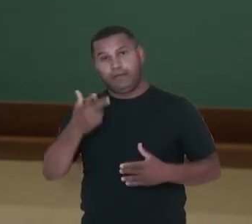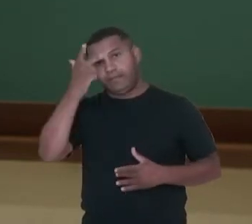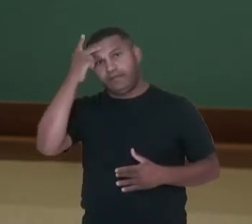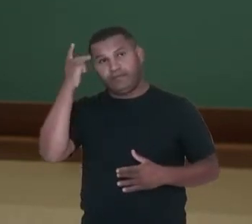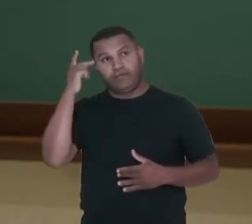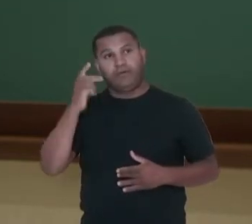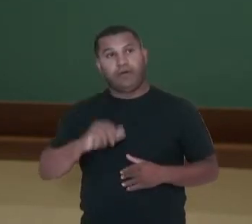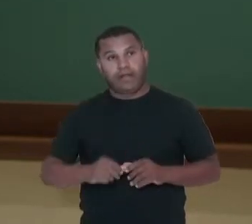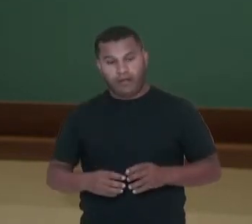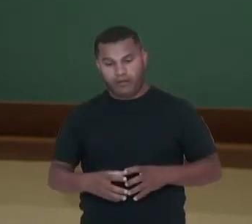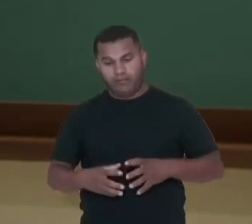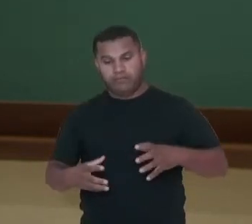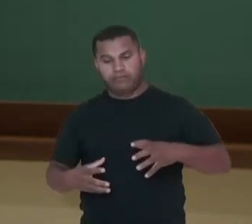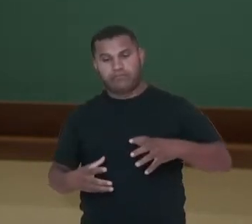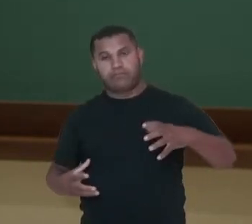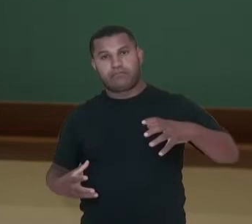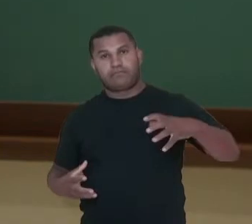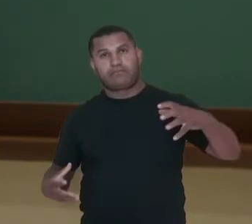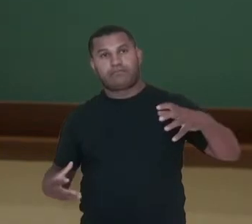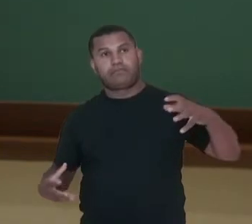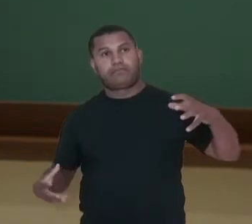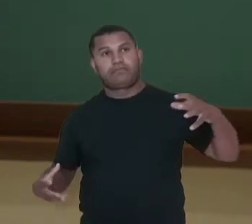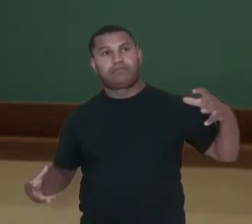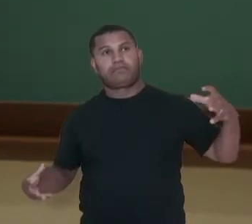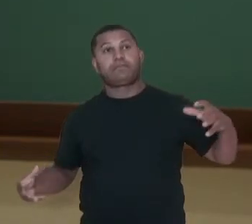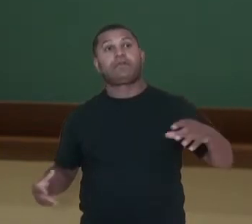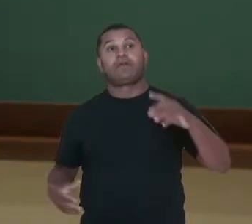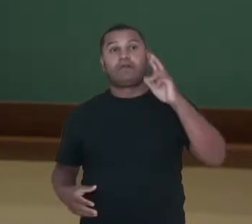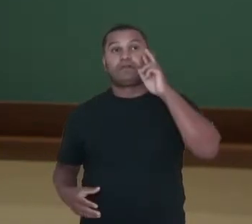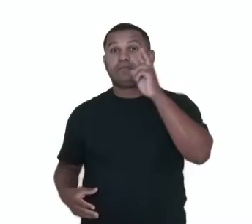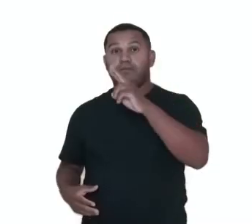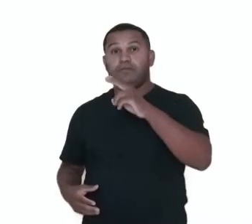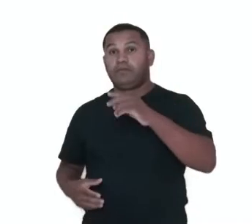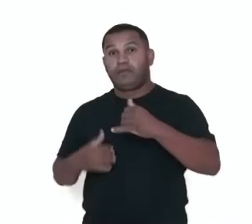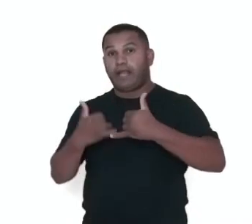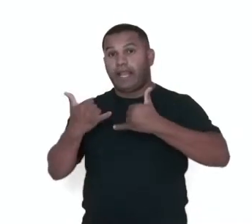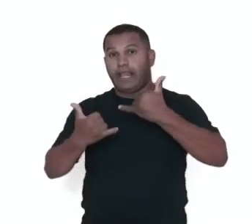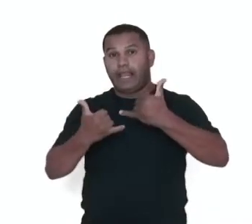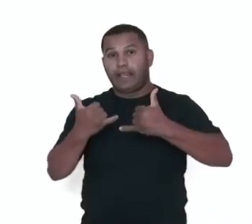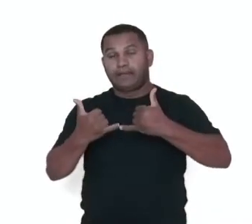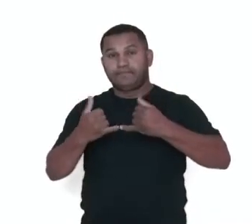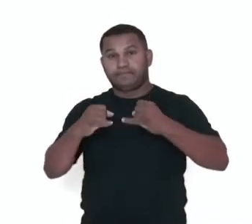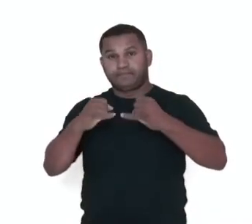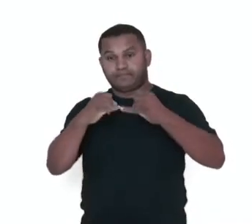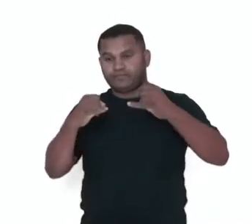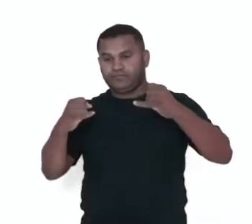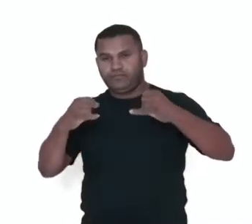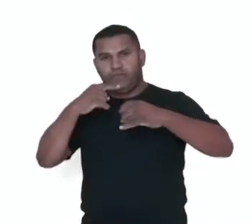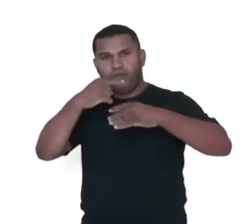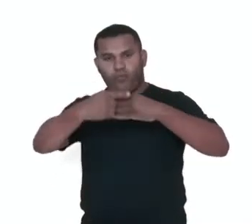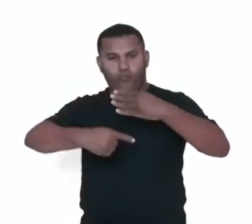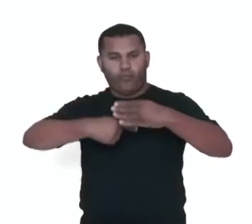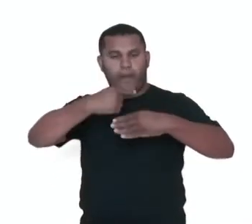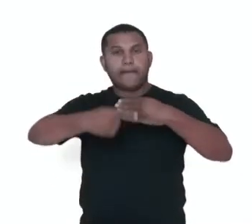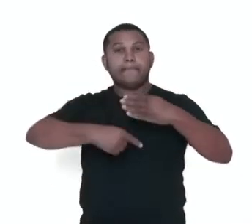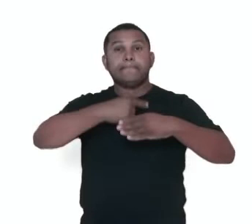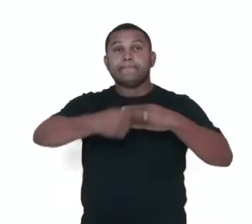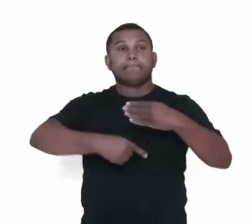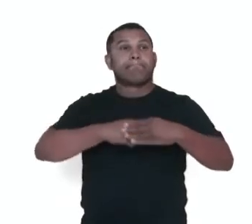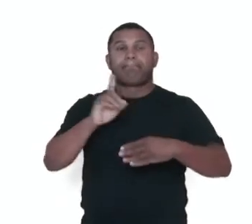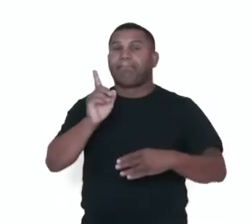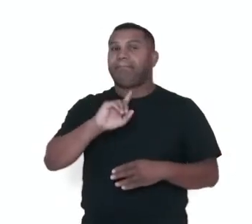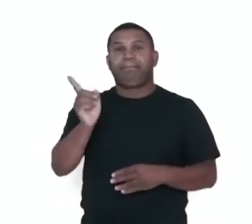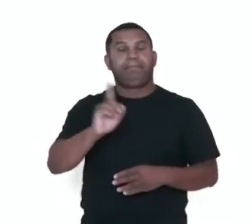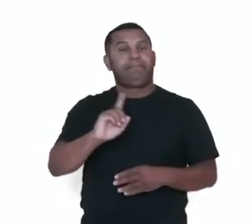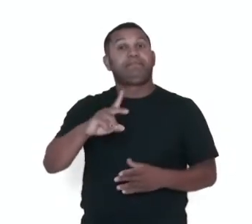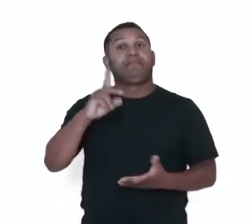o esquistossomo. Minha gente, não é barbante isso aqui não. Não é não, professora? Não, não é mesmo